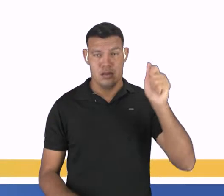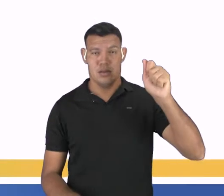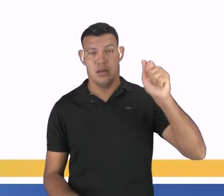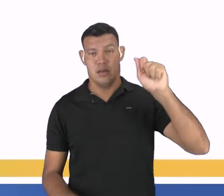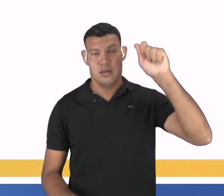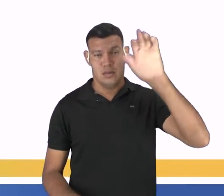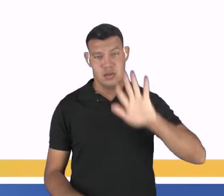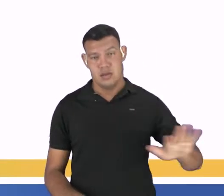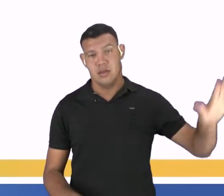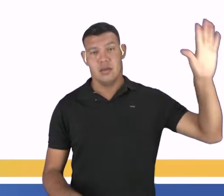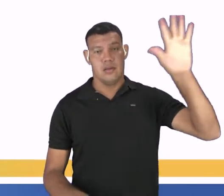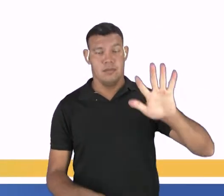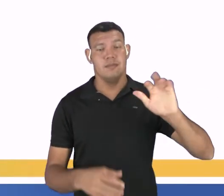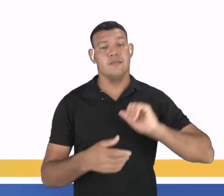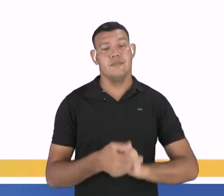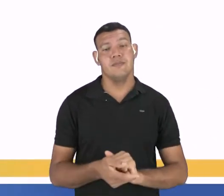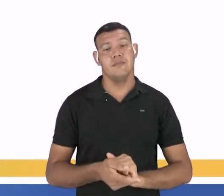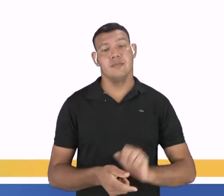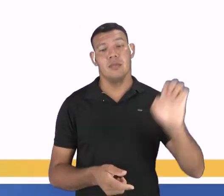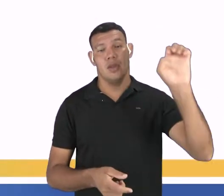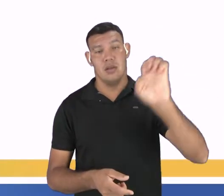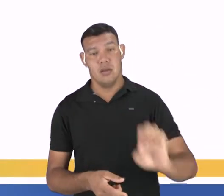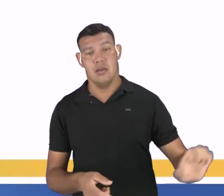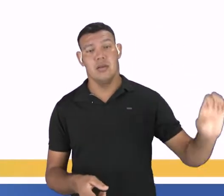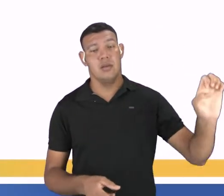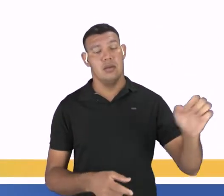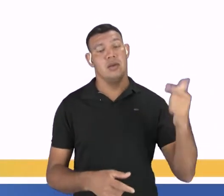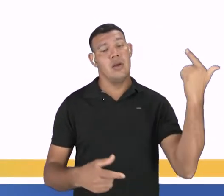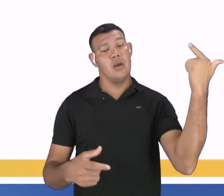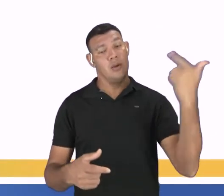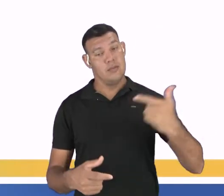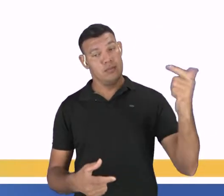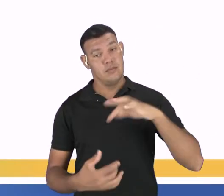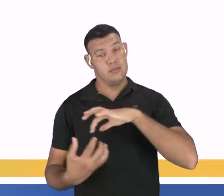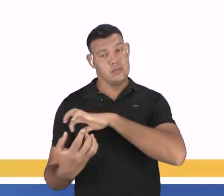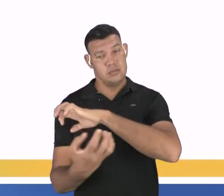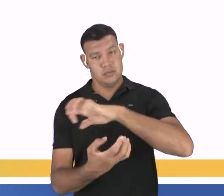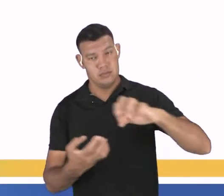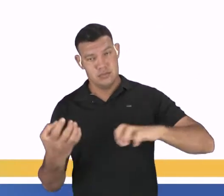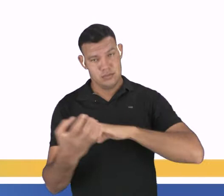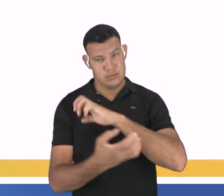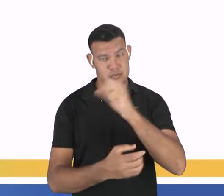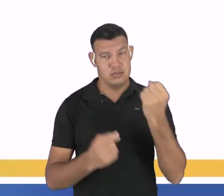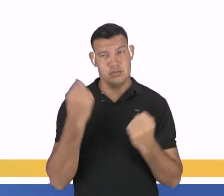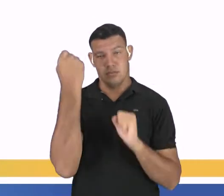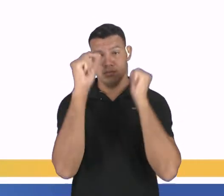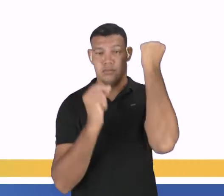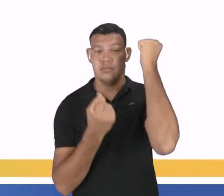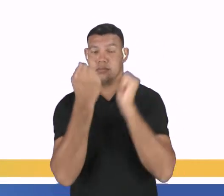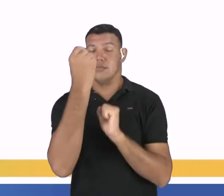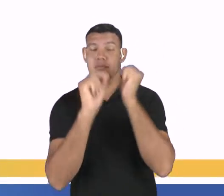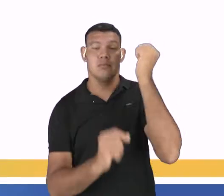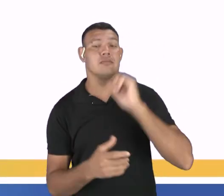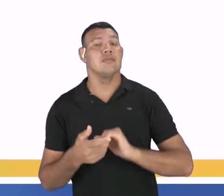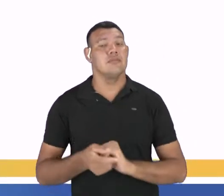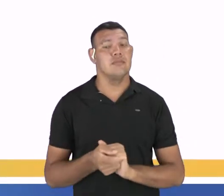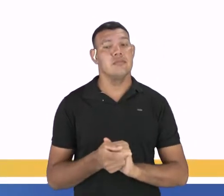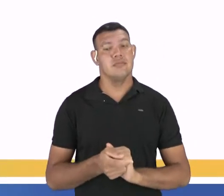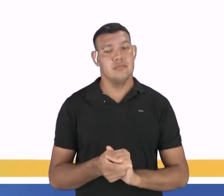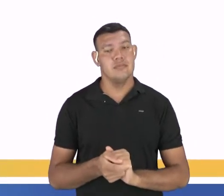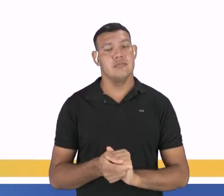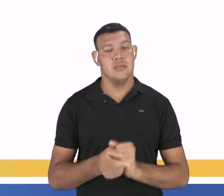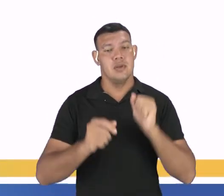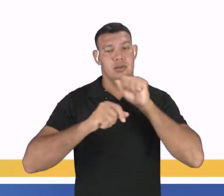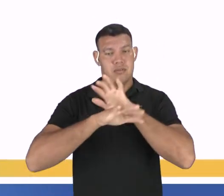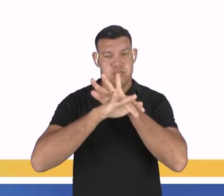Naquele momento, a Europa passava pela segunda revolução industrial, então a gente tem que entender por que a segunda revolução industrial impulsionou